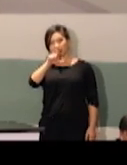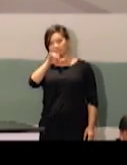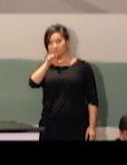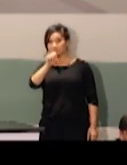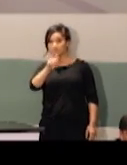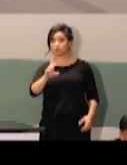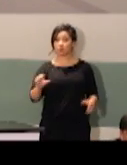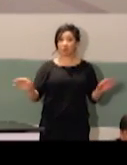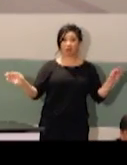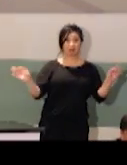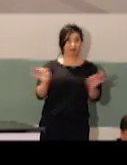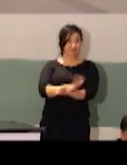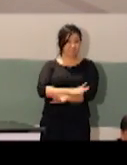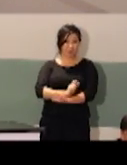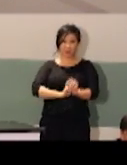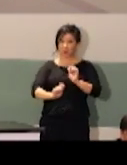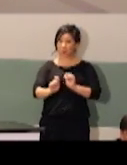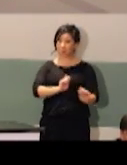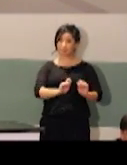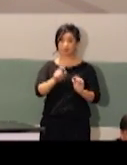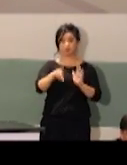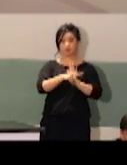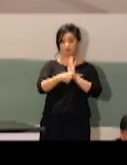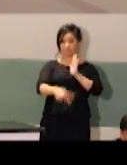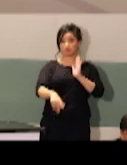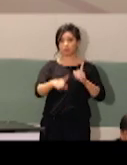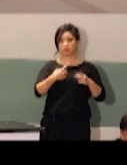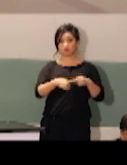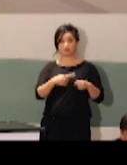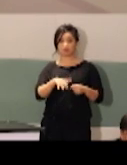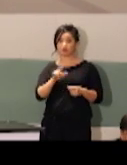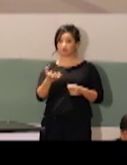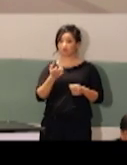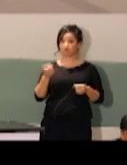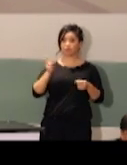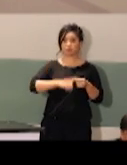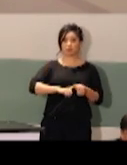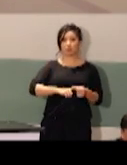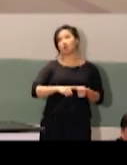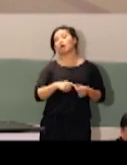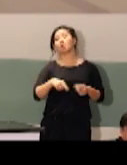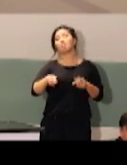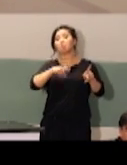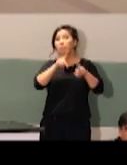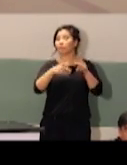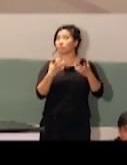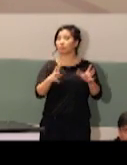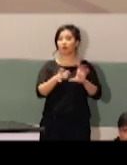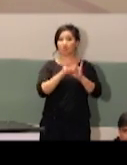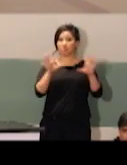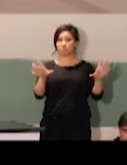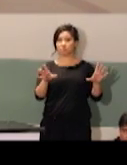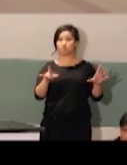voltar aqui e que o povo não vai deixar em hipótese alguma. Portanto, eu não tenho dúvida que